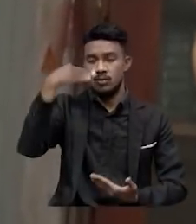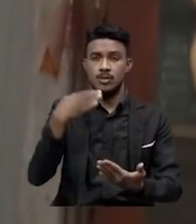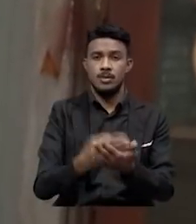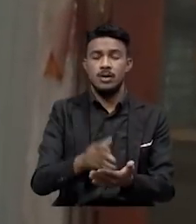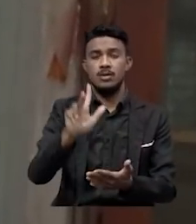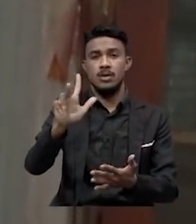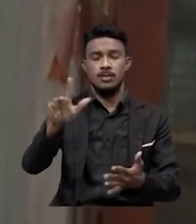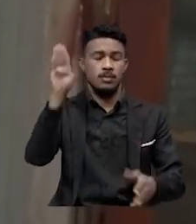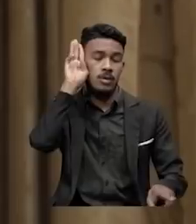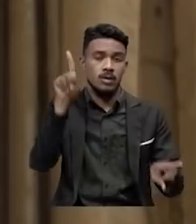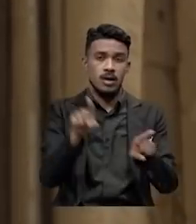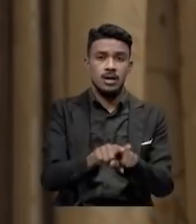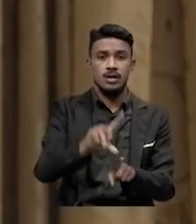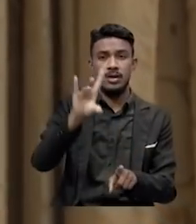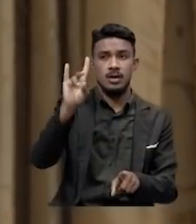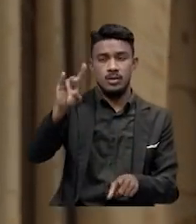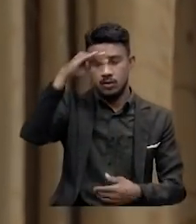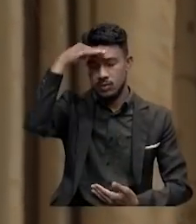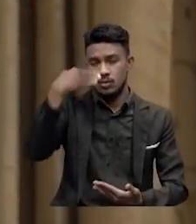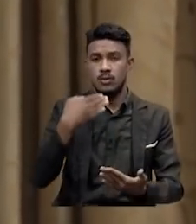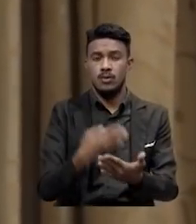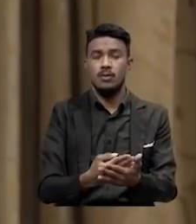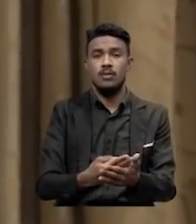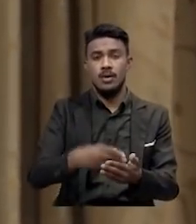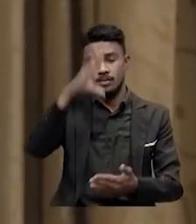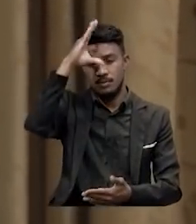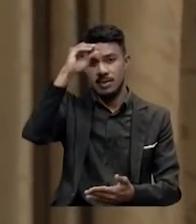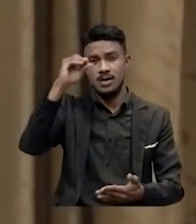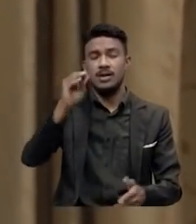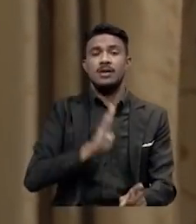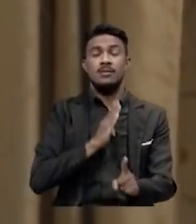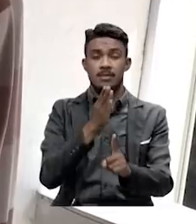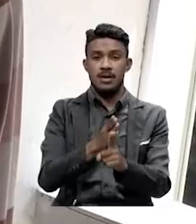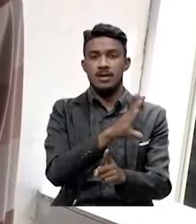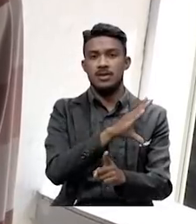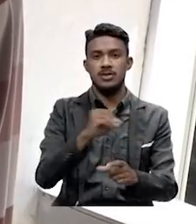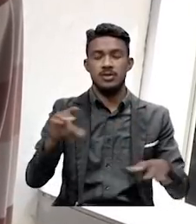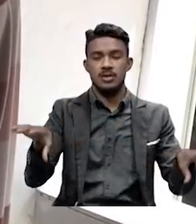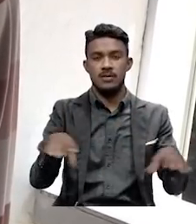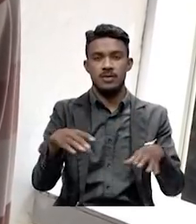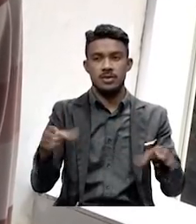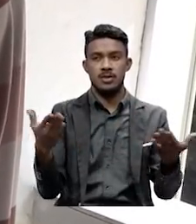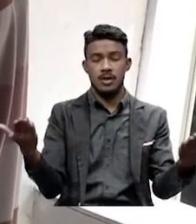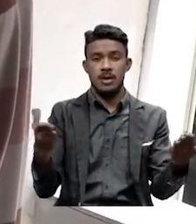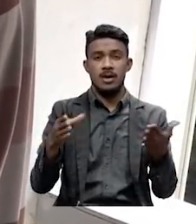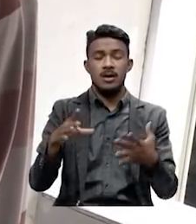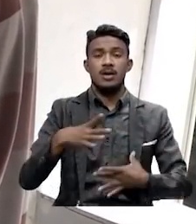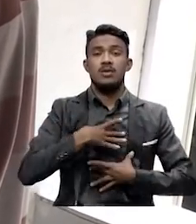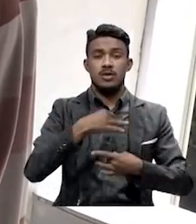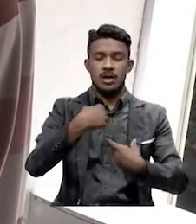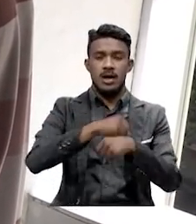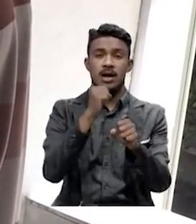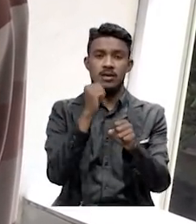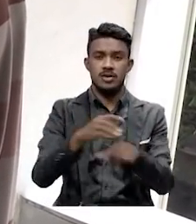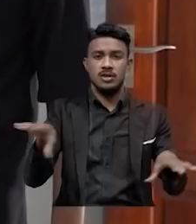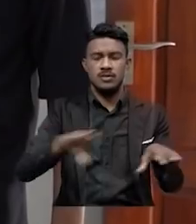nang hitune, oang mane nebe cumpridor, Badinas no trabalhador nebe gosta halo serviço rotu